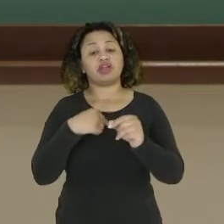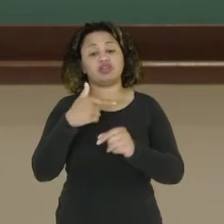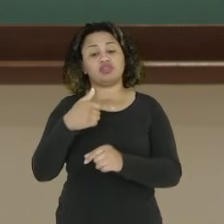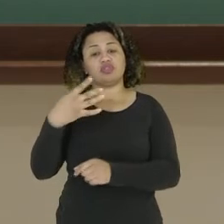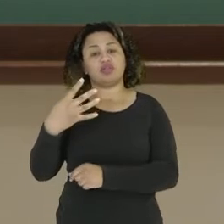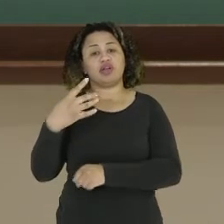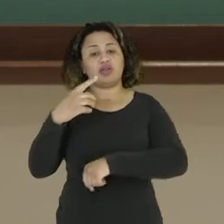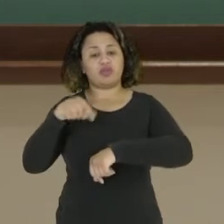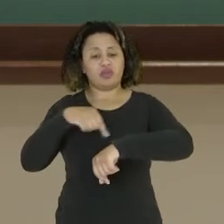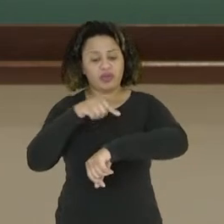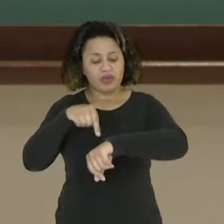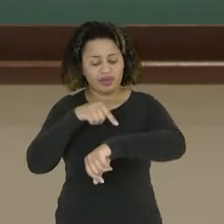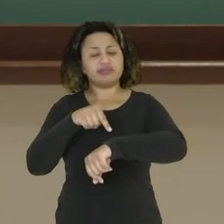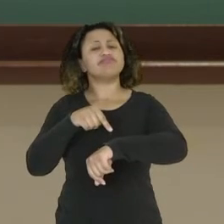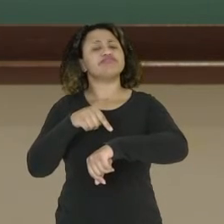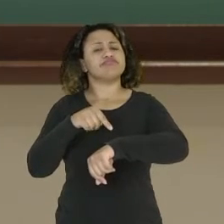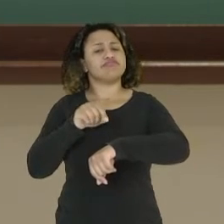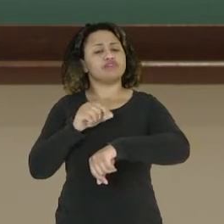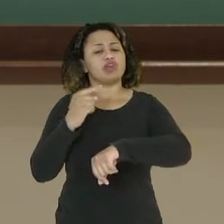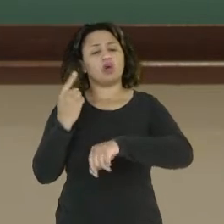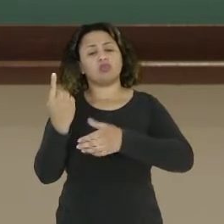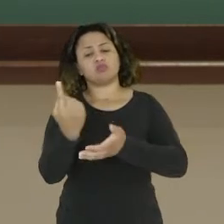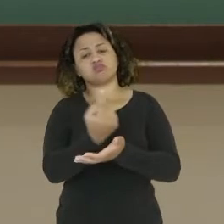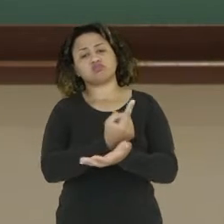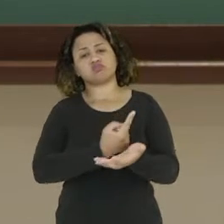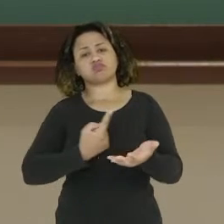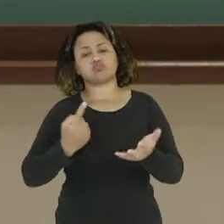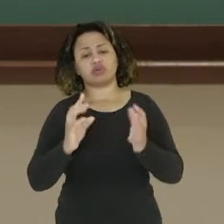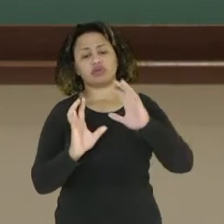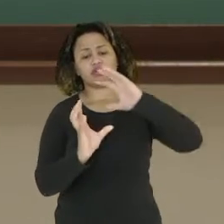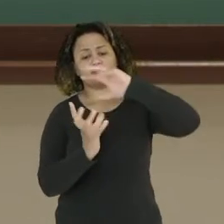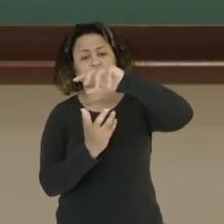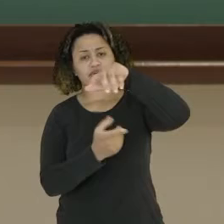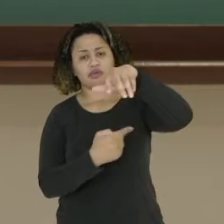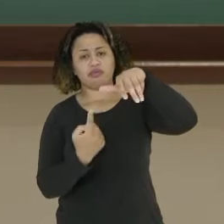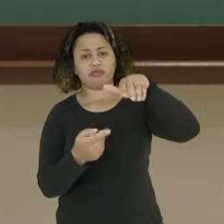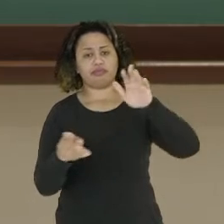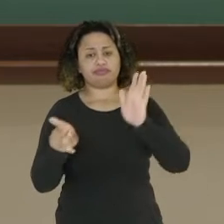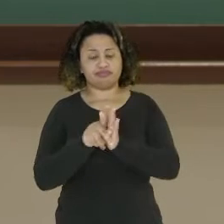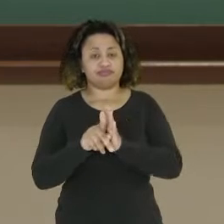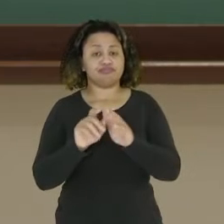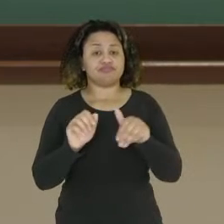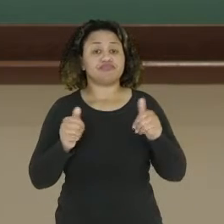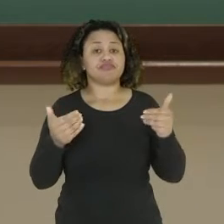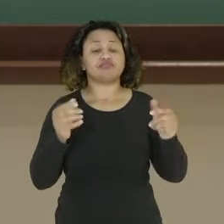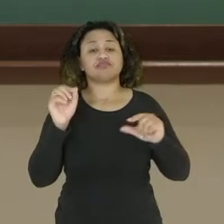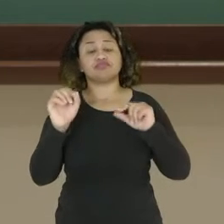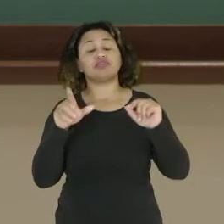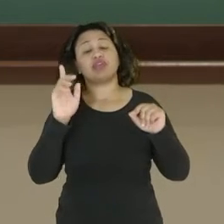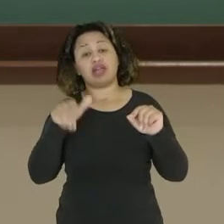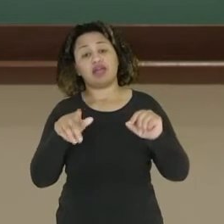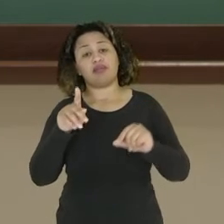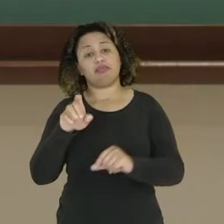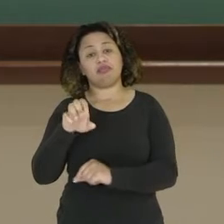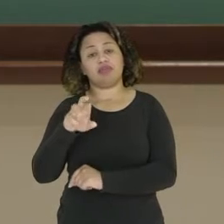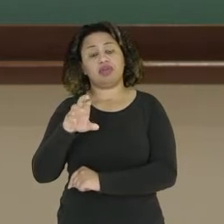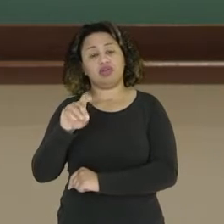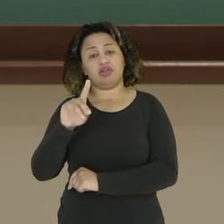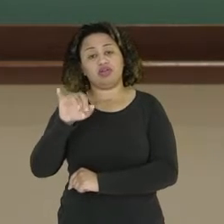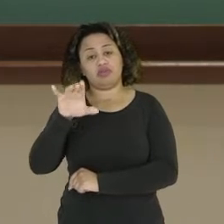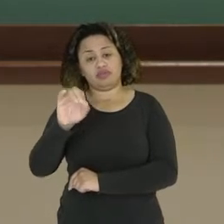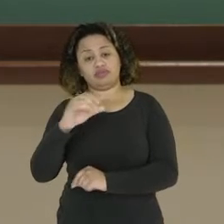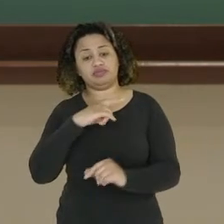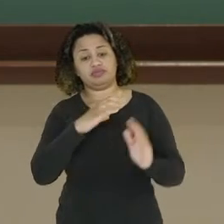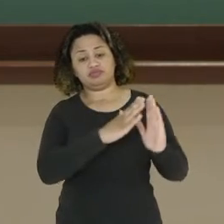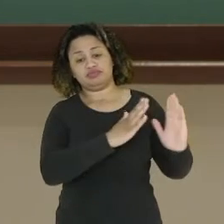alguns minutos, a Terra dá uma volta em torno do seu próprio eixo. Então, isso é periódico, tem período.